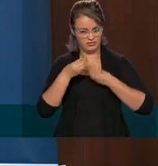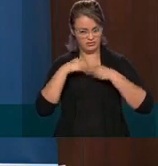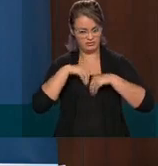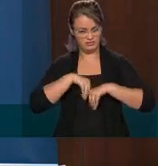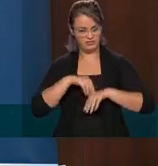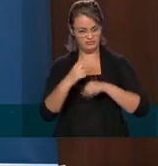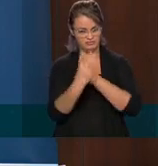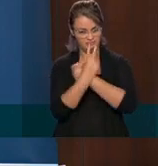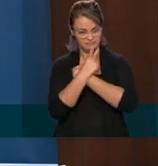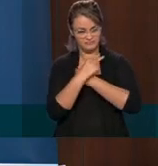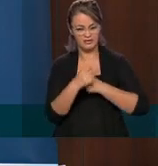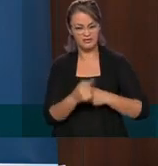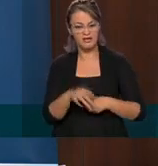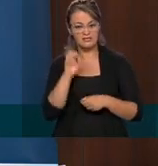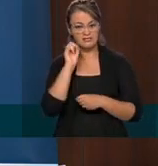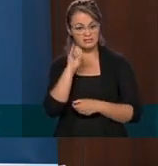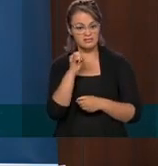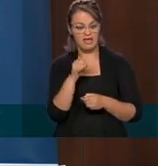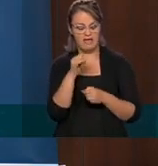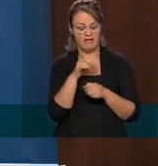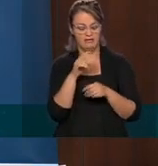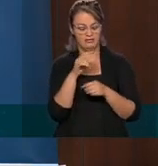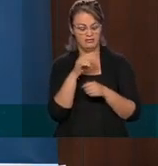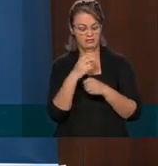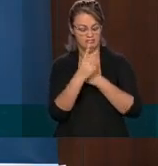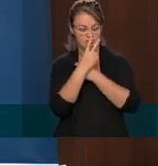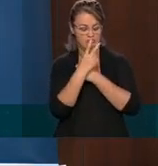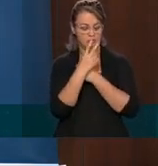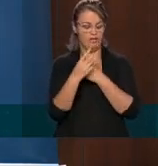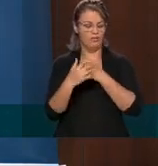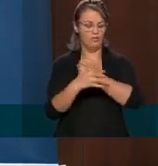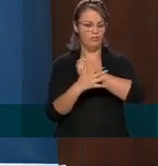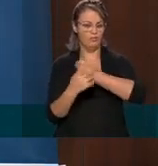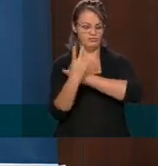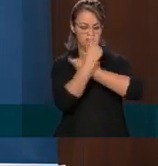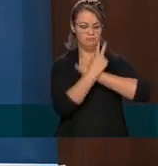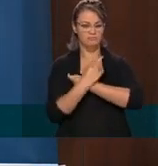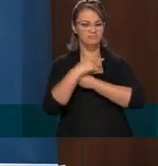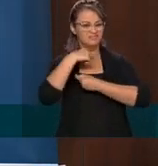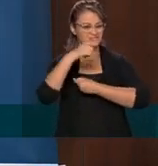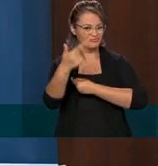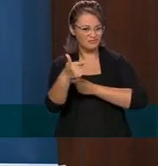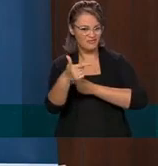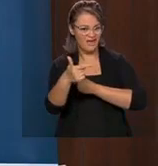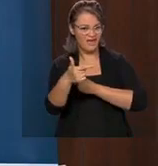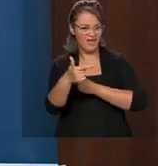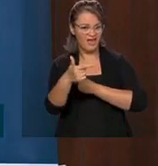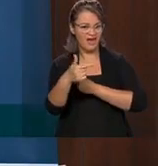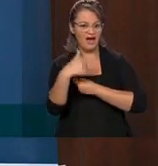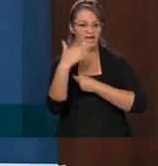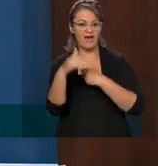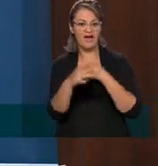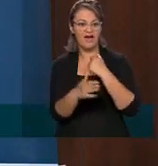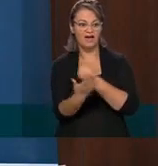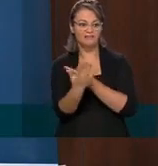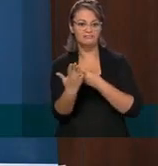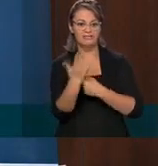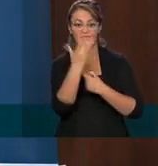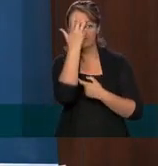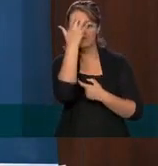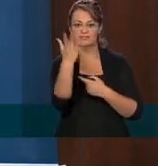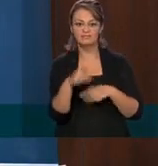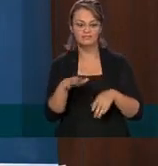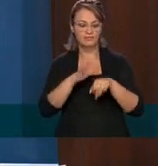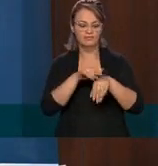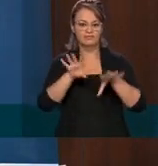estão presentes, se eles não forem neutralizantes, eles podem, ao contrário, facilitar a instalação da